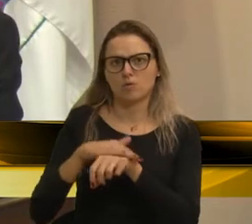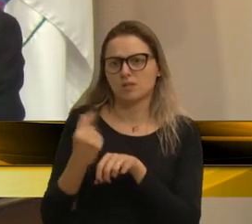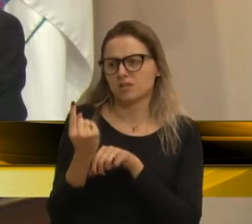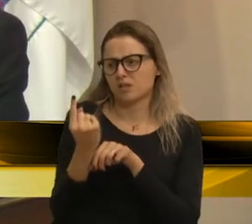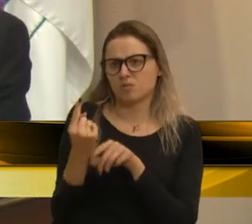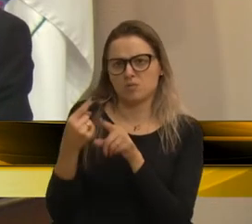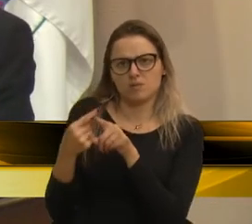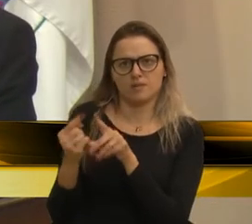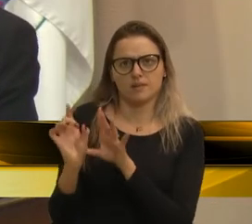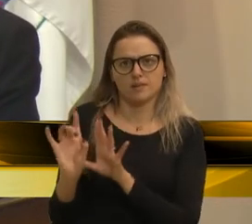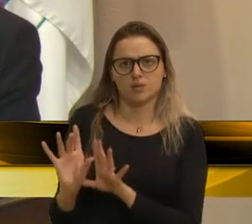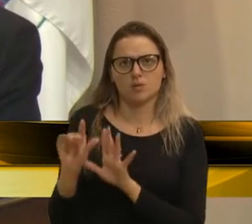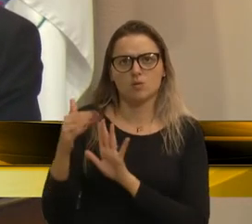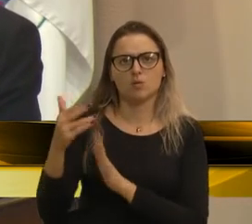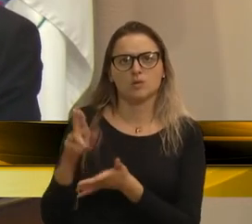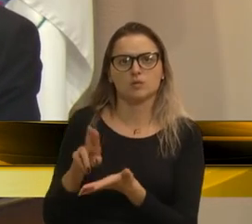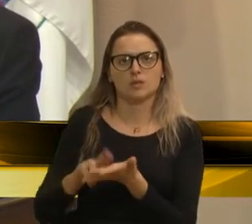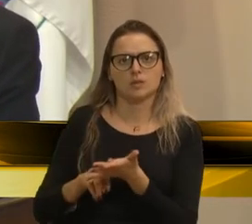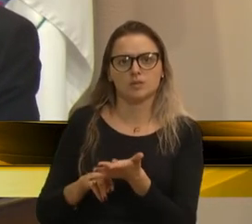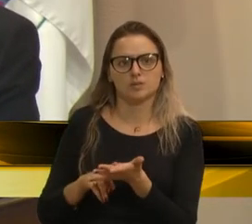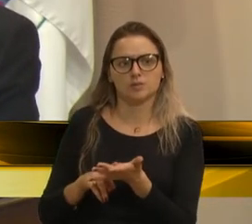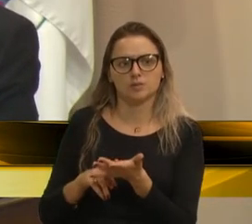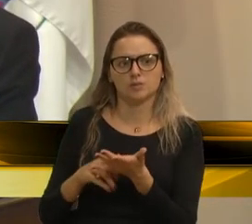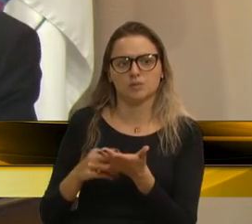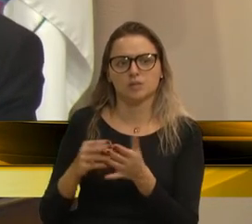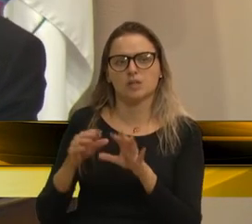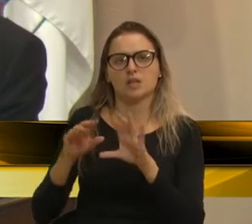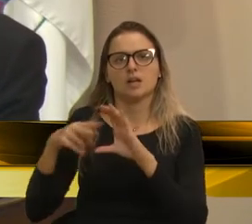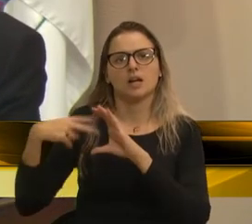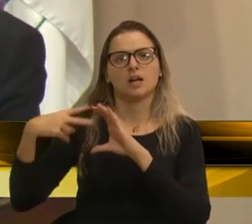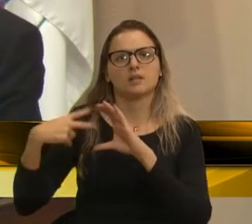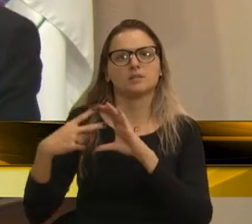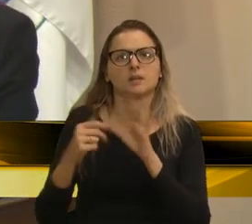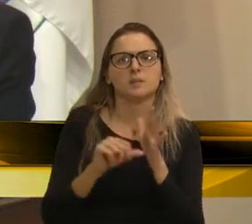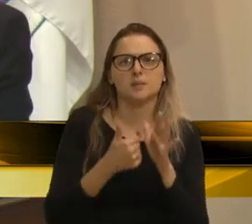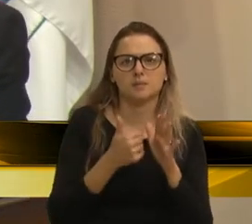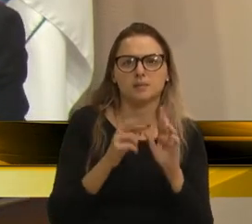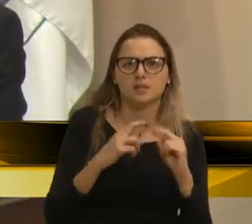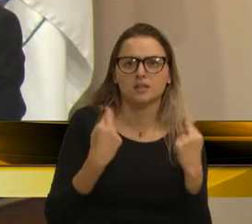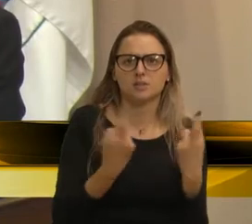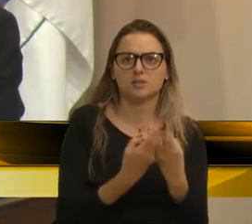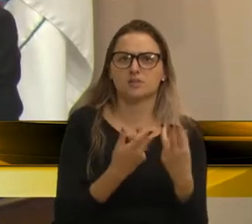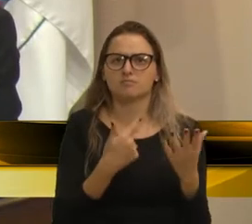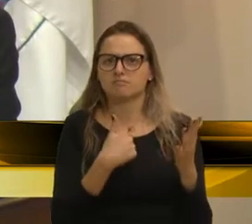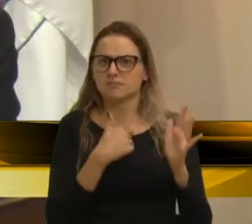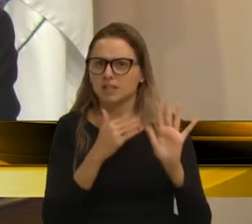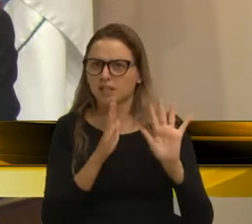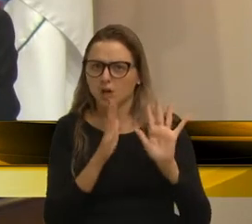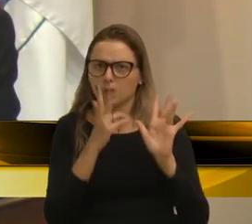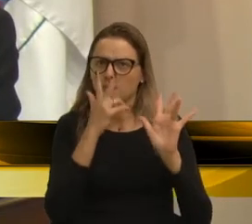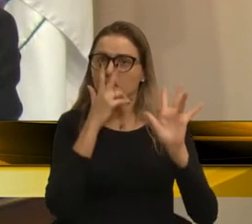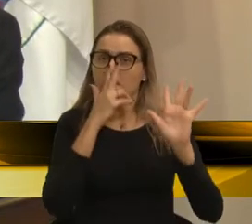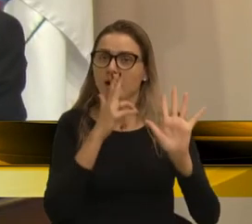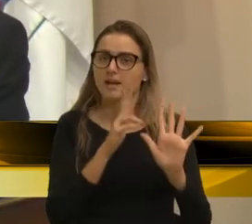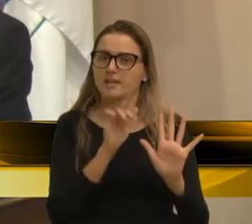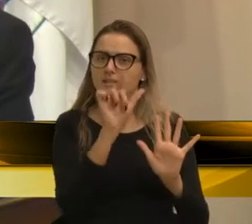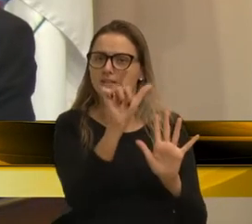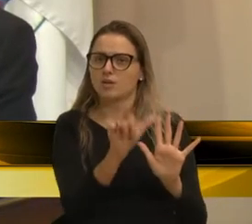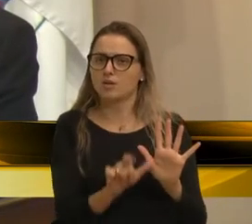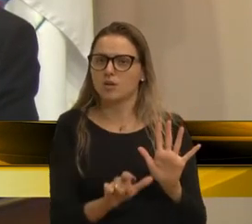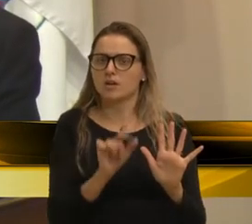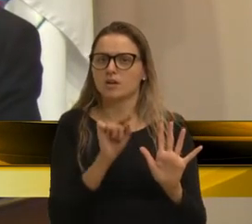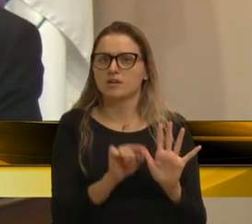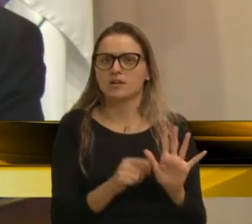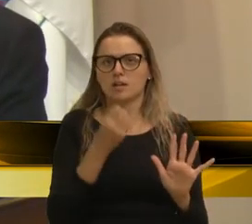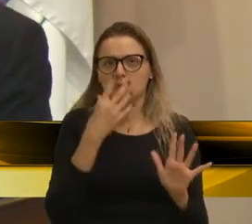secretária, quando ela assumiu a Secretaria de Esporte e Lazer. Na primeira reunião, confesso que tive até uma boa impressão, mas falo em